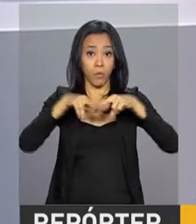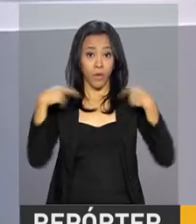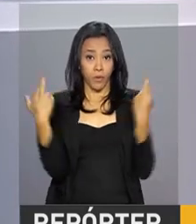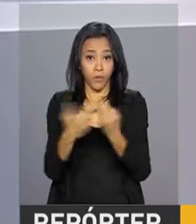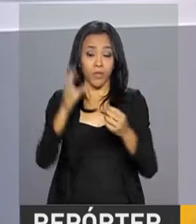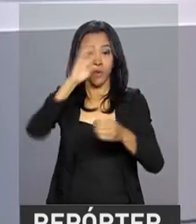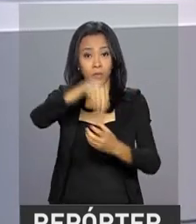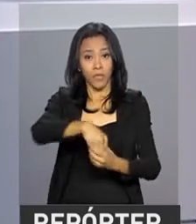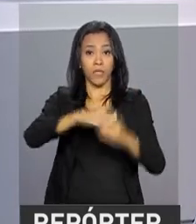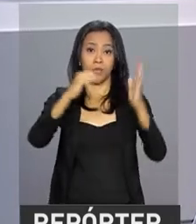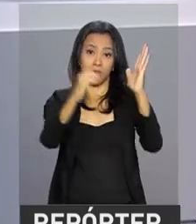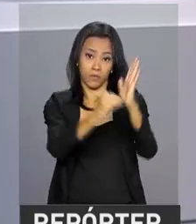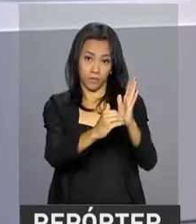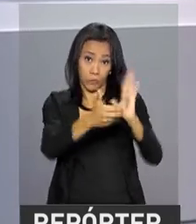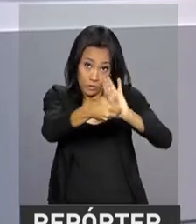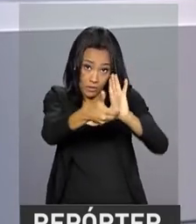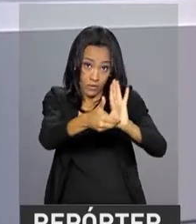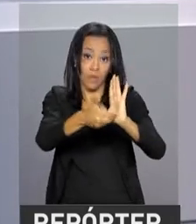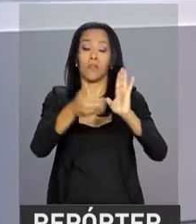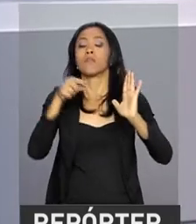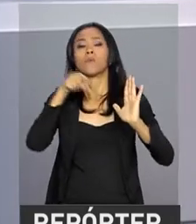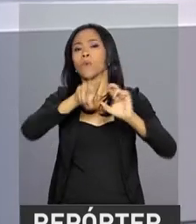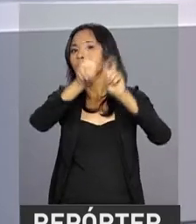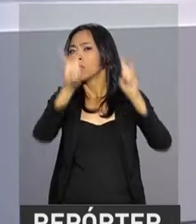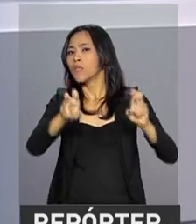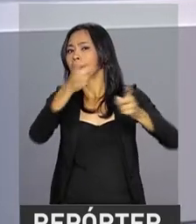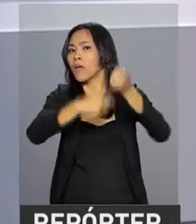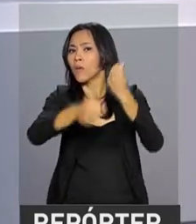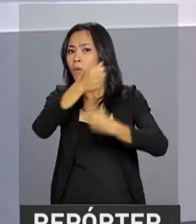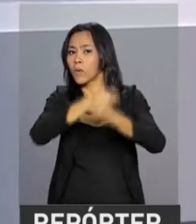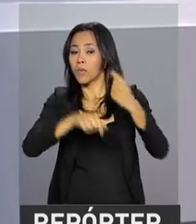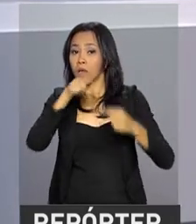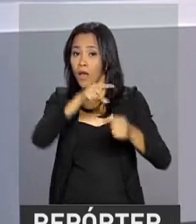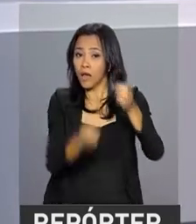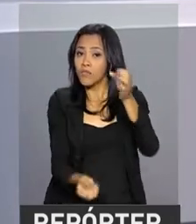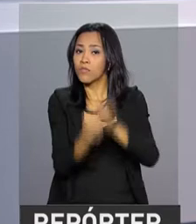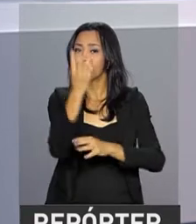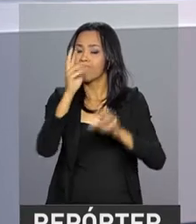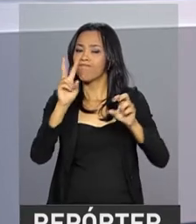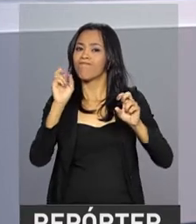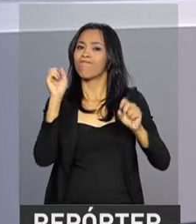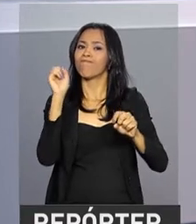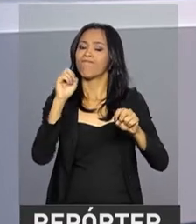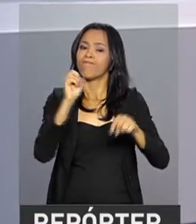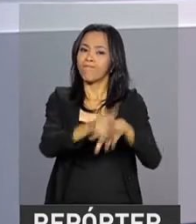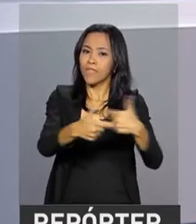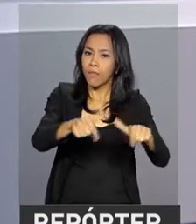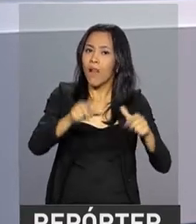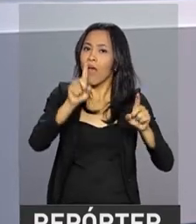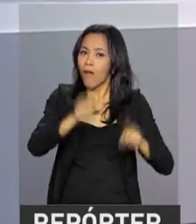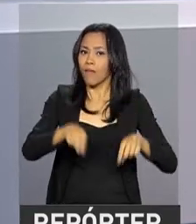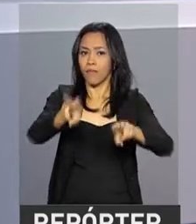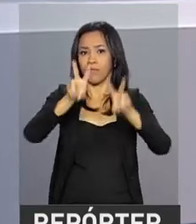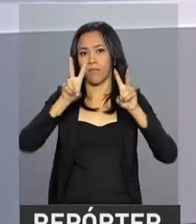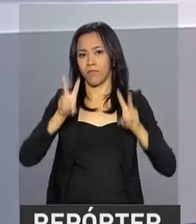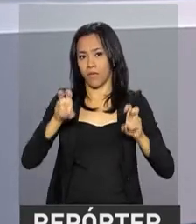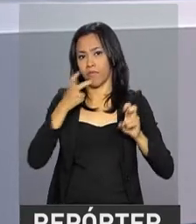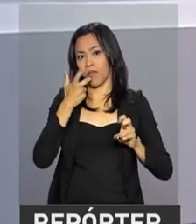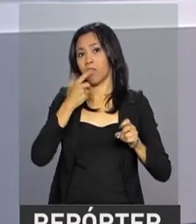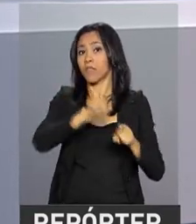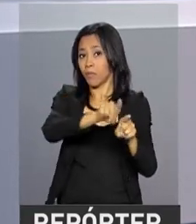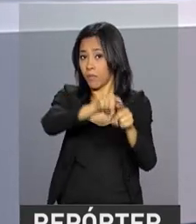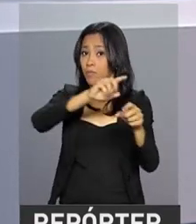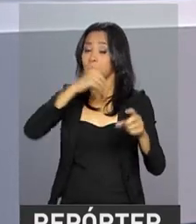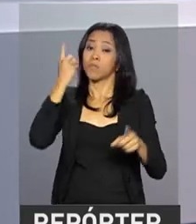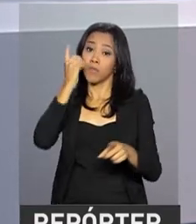de assuntos econômicos as políticas públicas para geração de emprego foram temas abordados por ele e parlamentares o ministro disse que o país